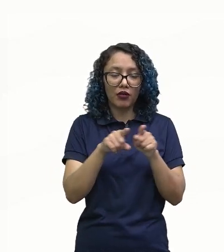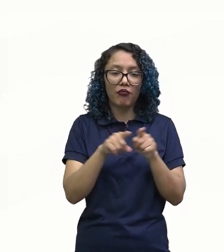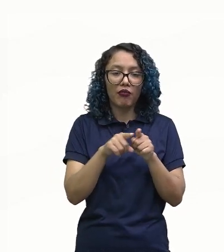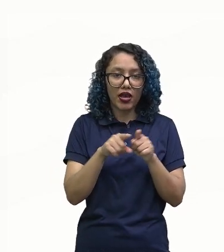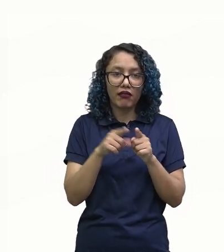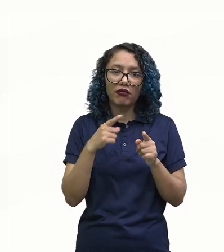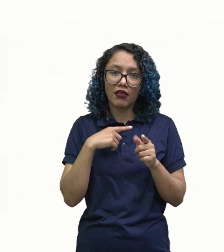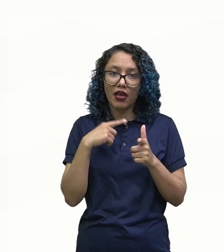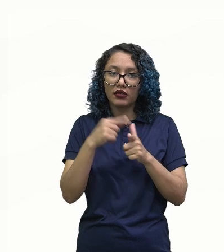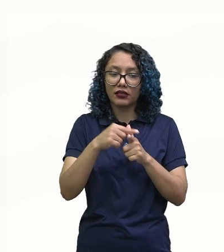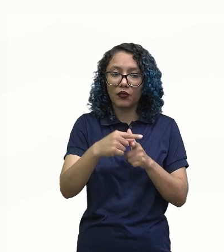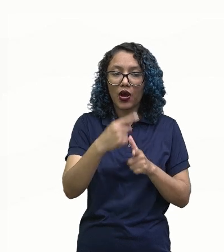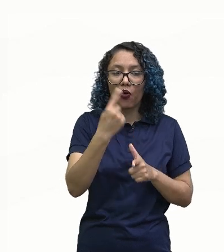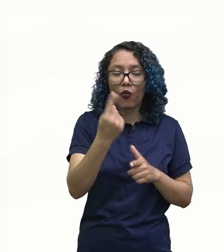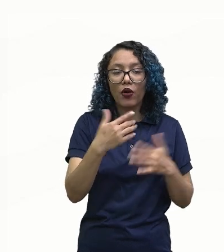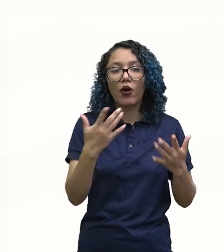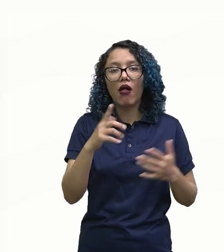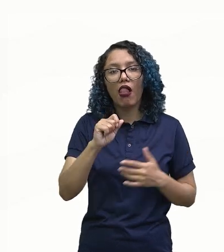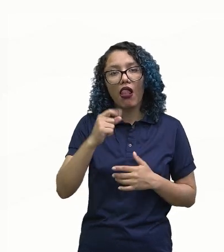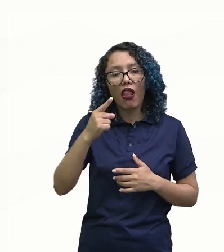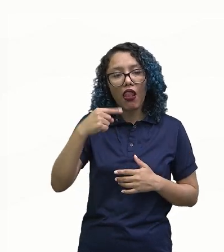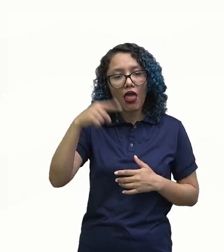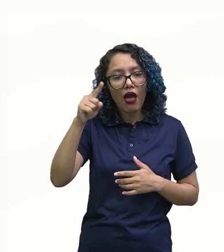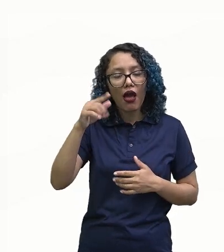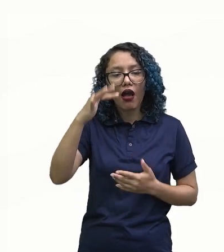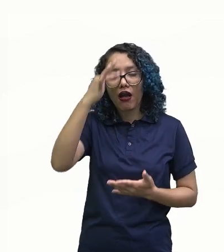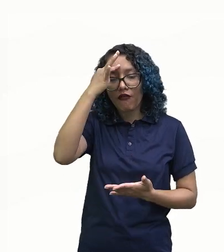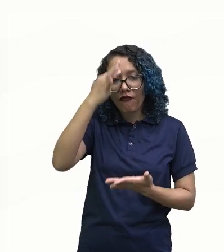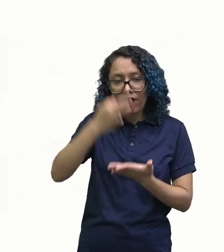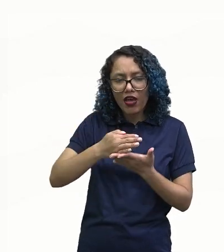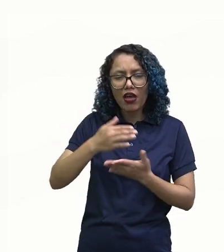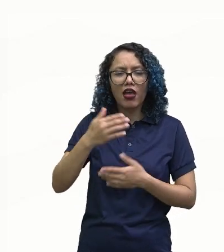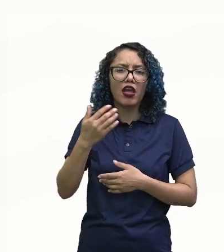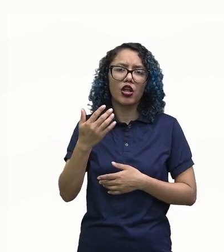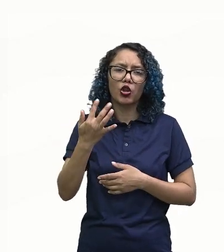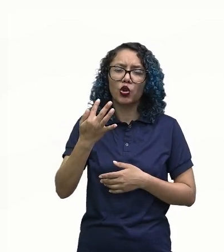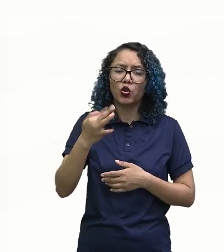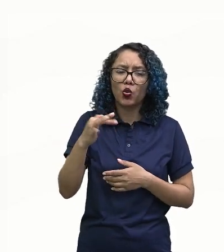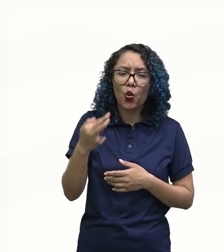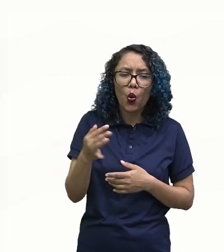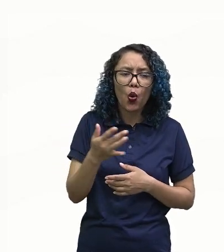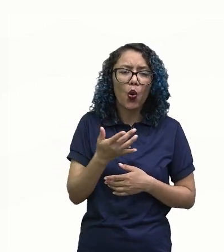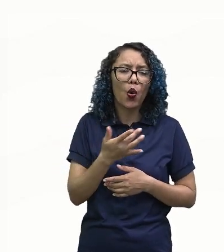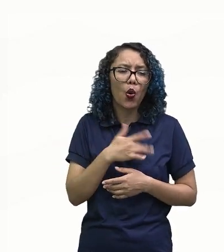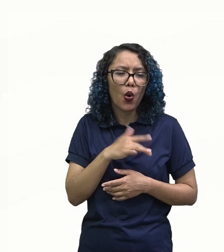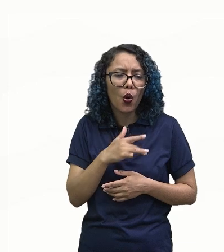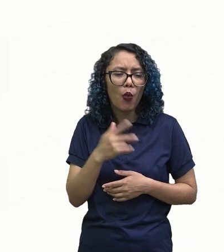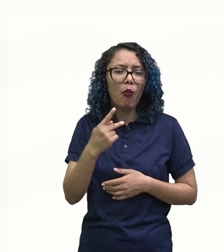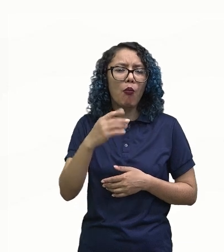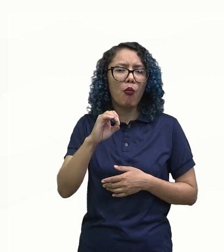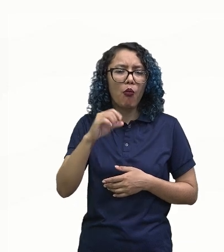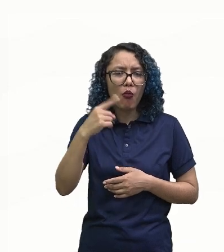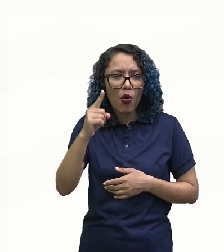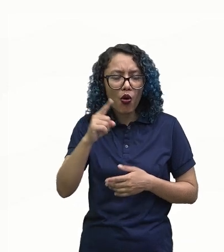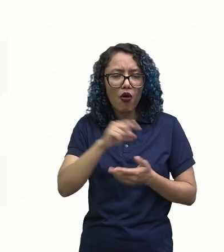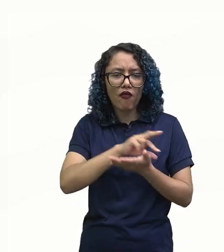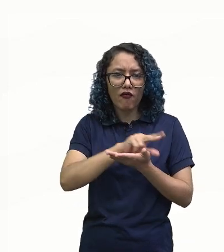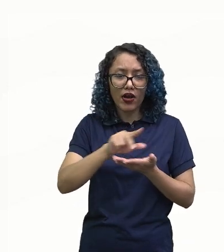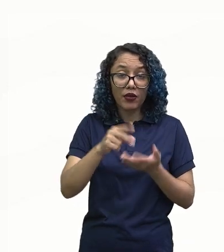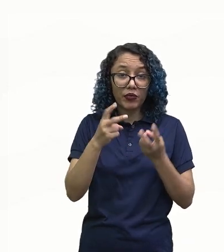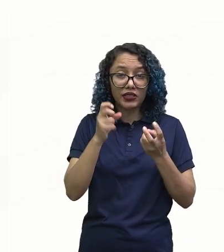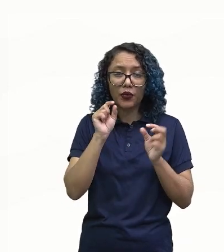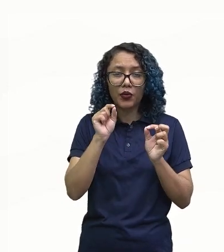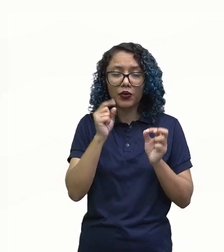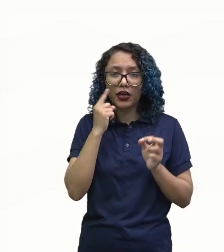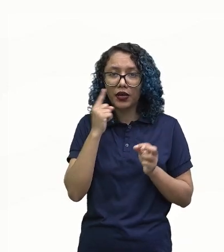monossílabos tônicos, que é o Lá, o Fé, Dó, Pó, Nó e o Chá. Aqui, observe que se eu colocar